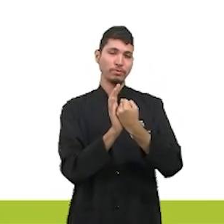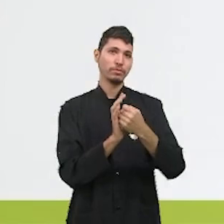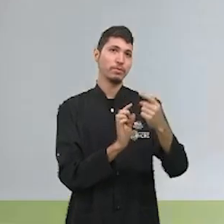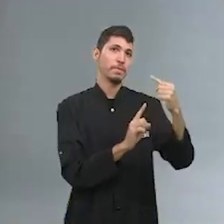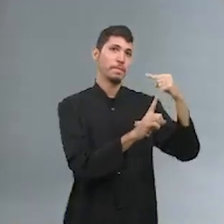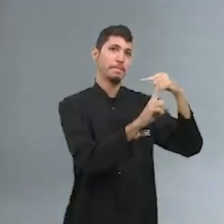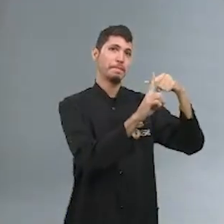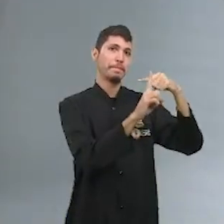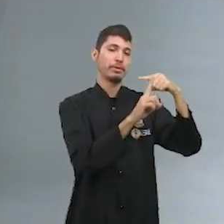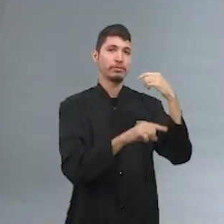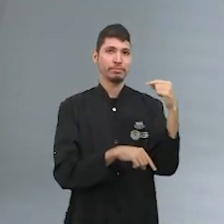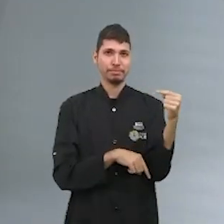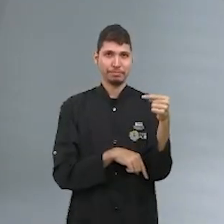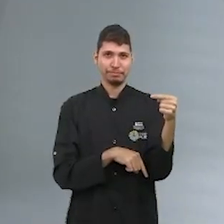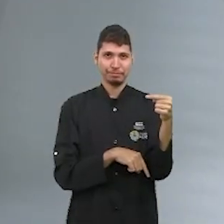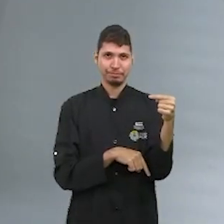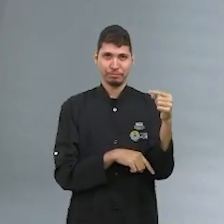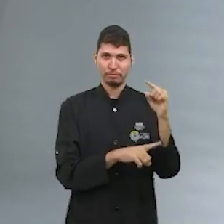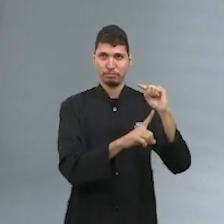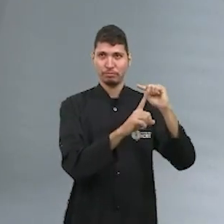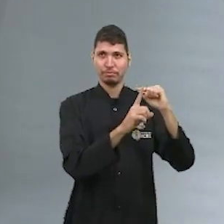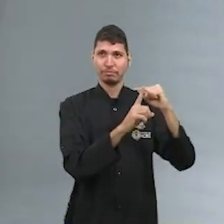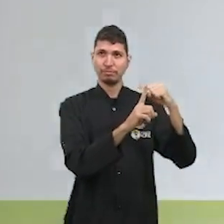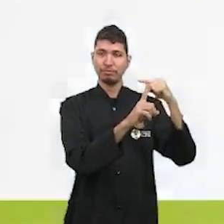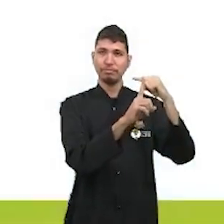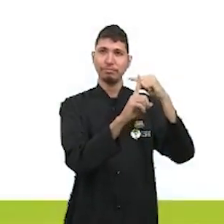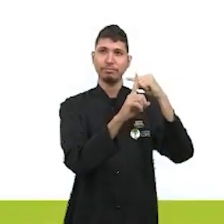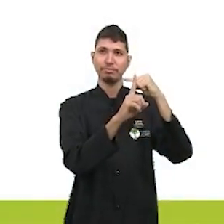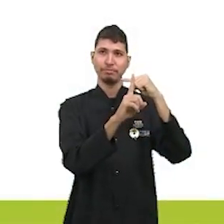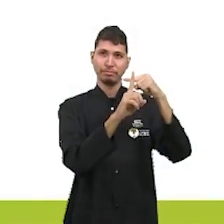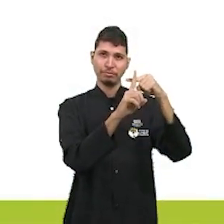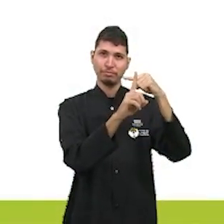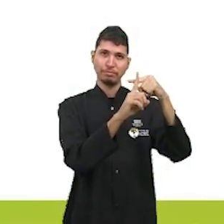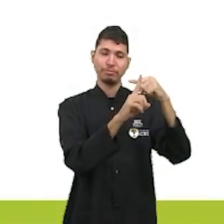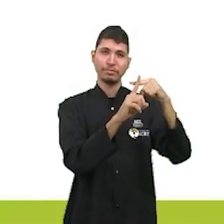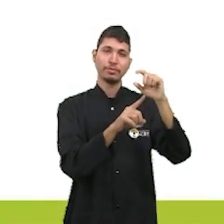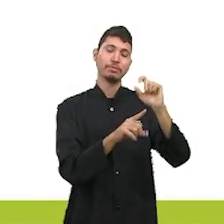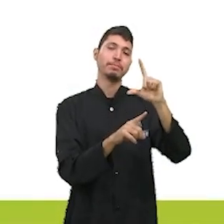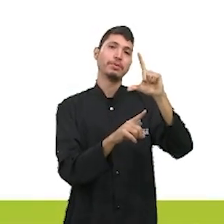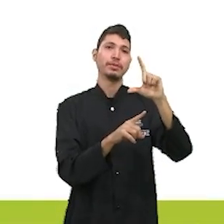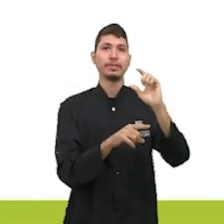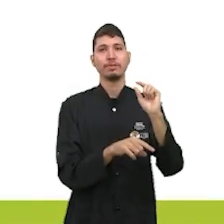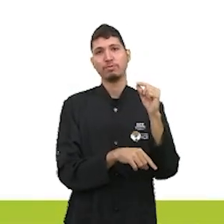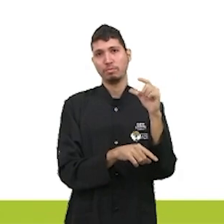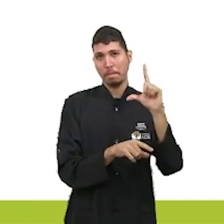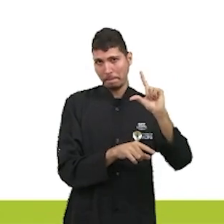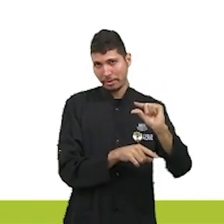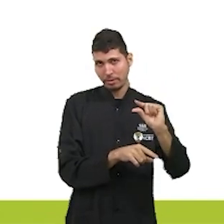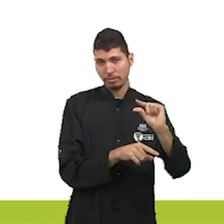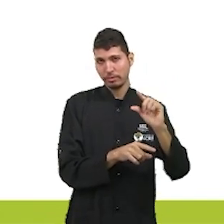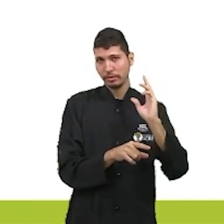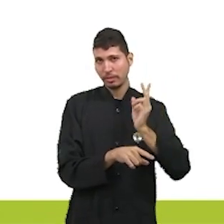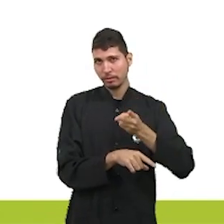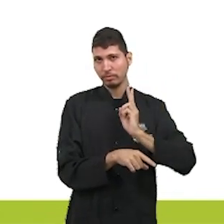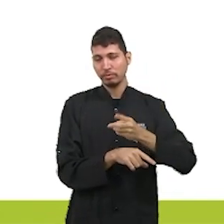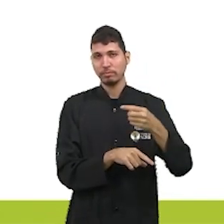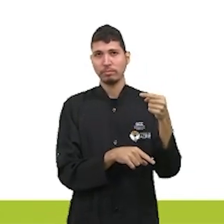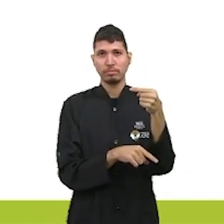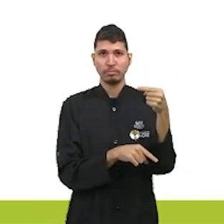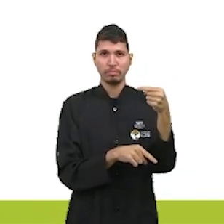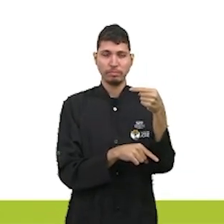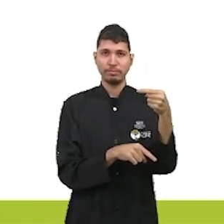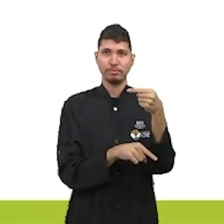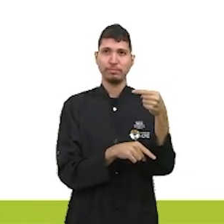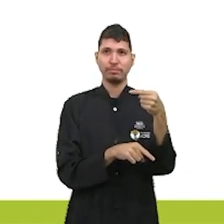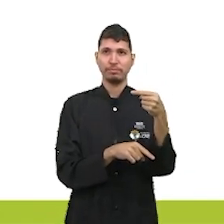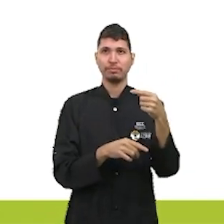menor, onde esse maior aqui vai ser sempre positivo e esse menor aqui vai ser sempre negativo,